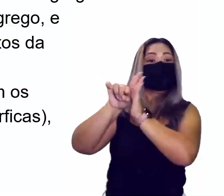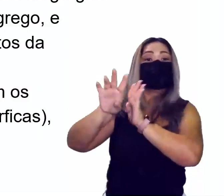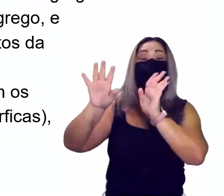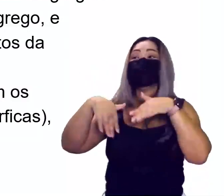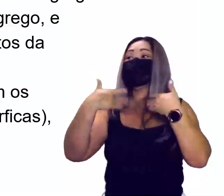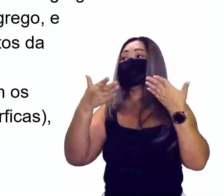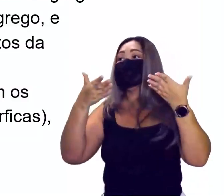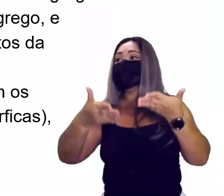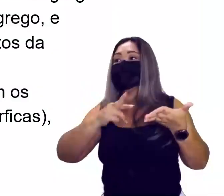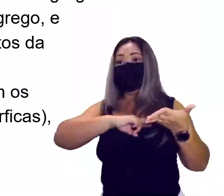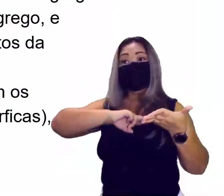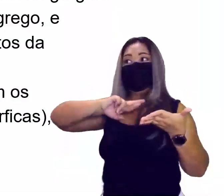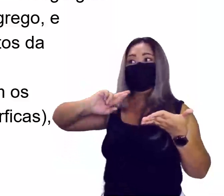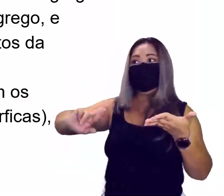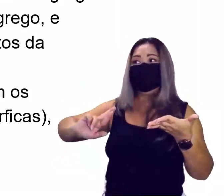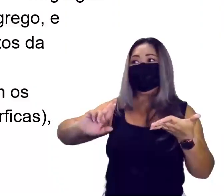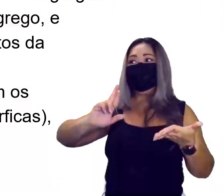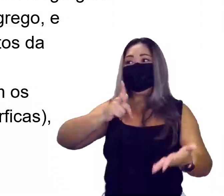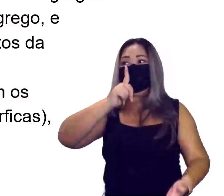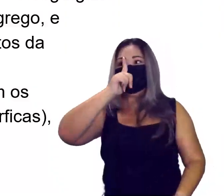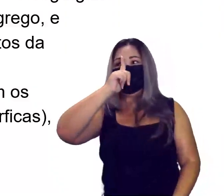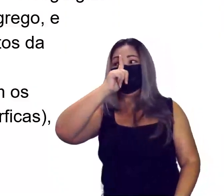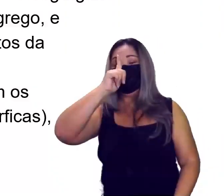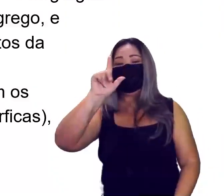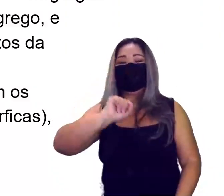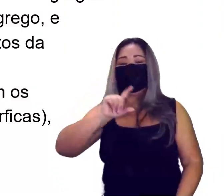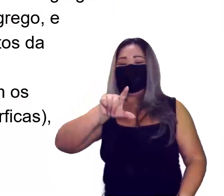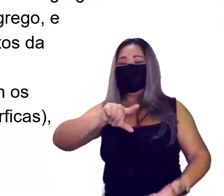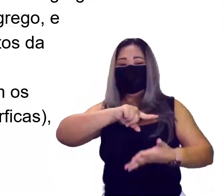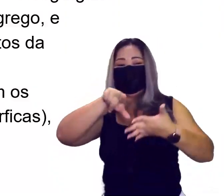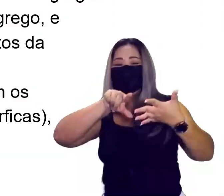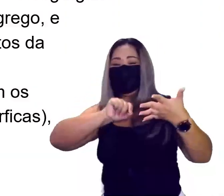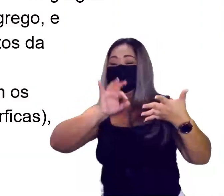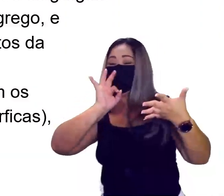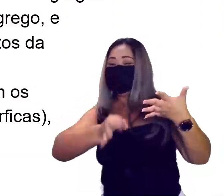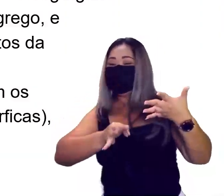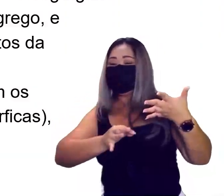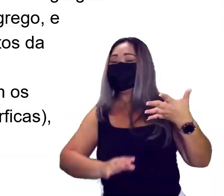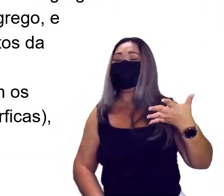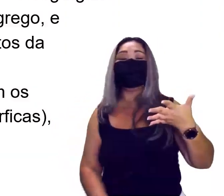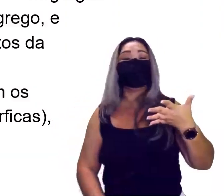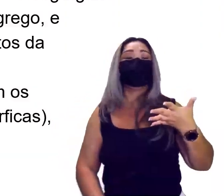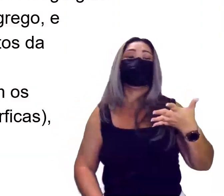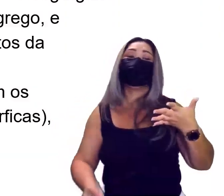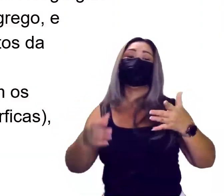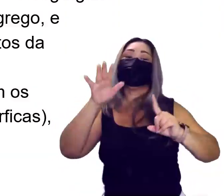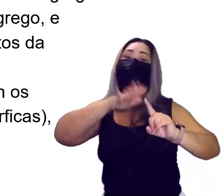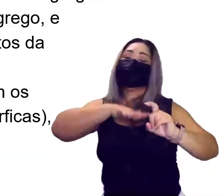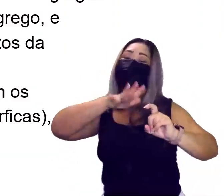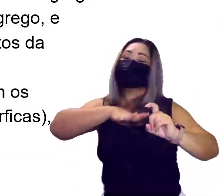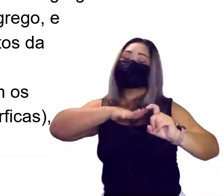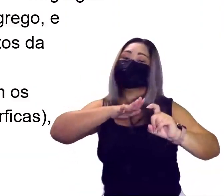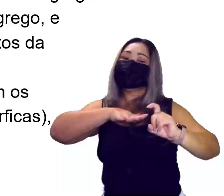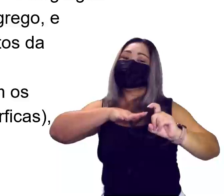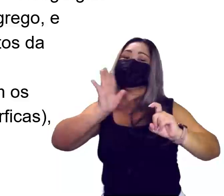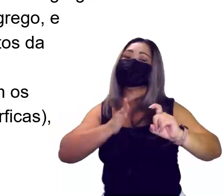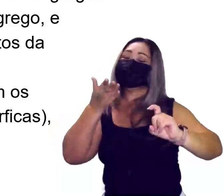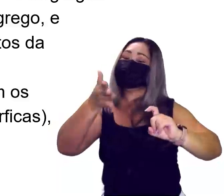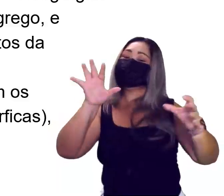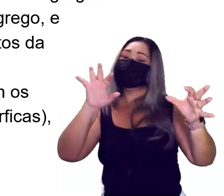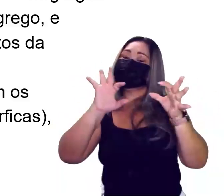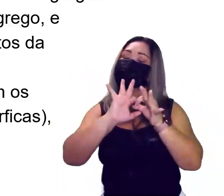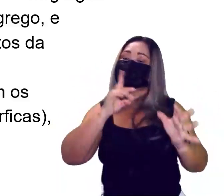Sobre a religião dos gregos, assinale a alternativa correta. A mitologia está